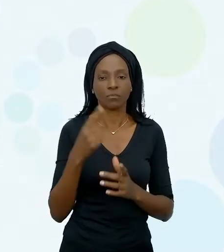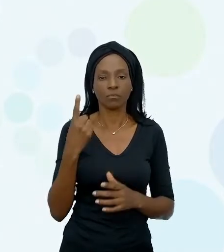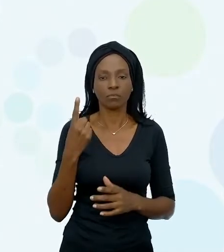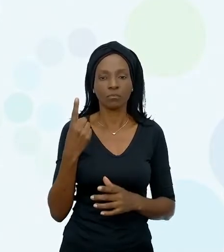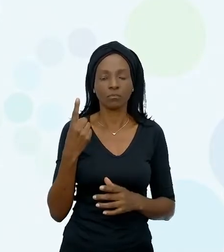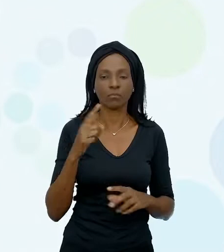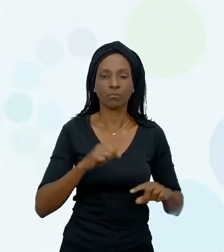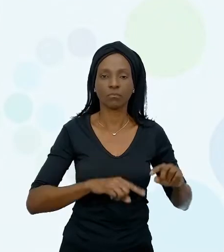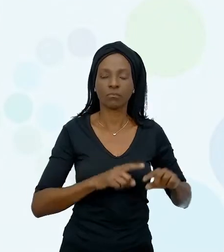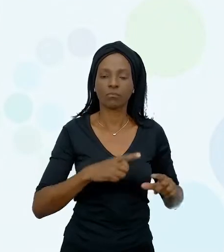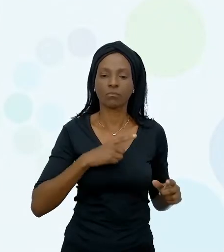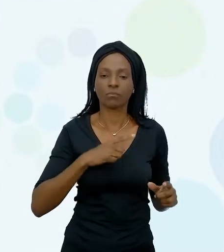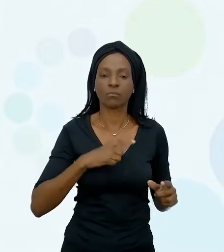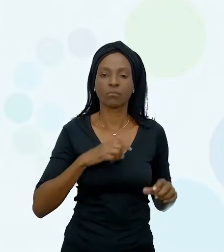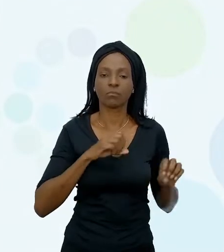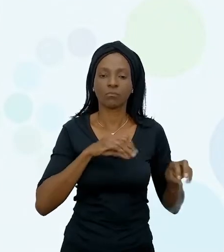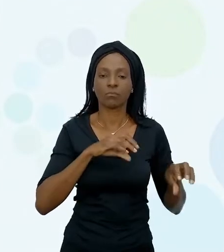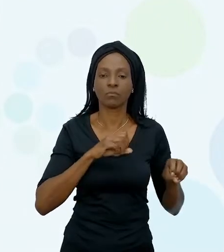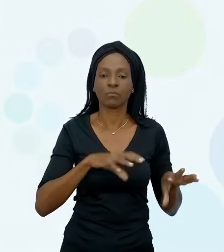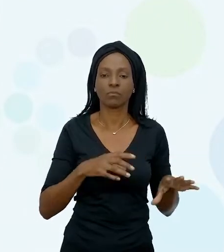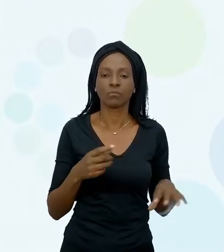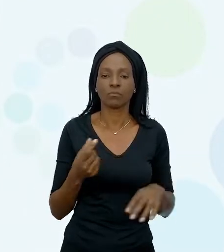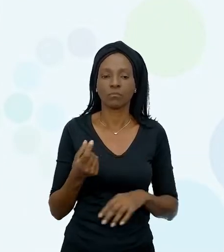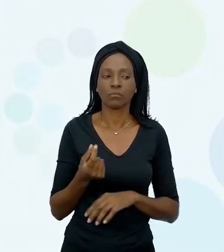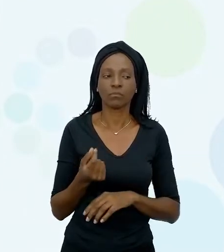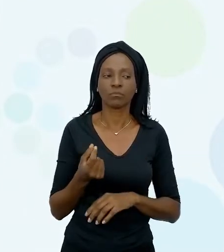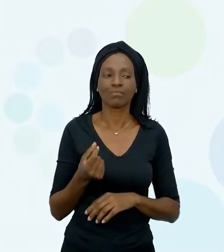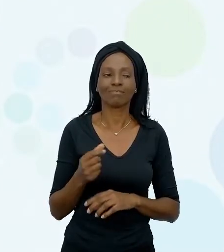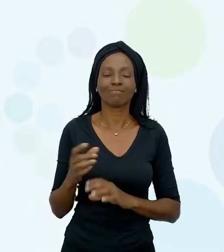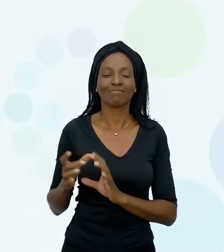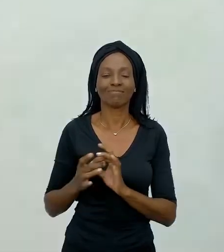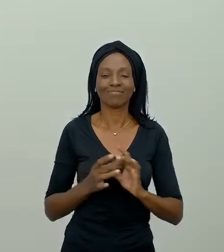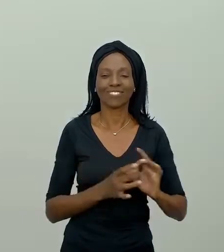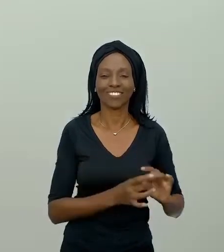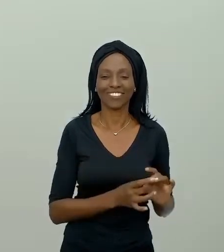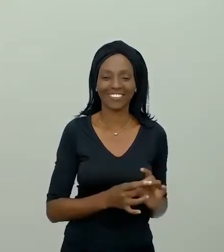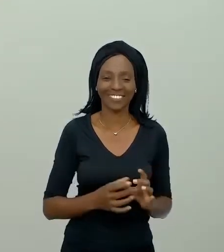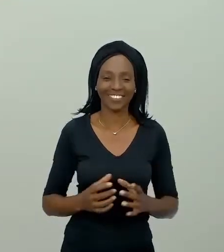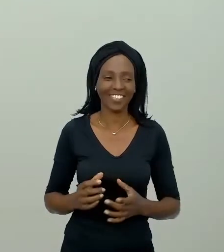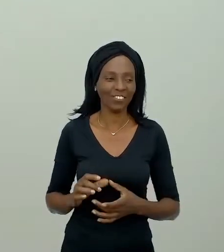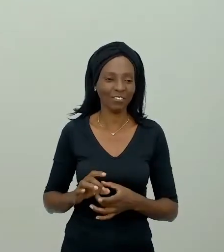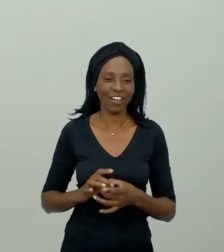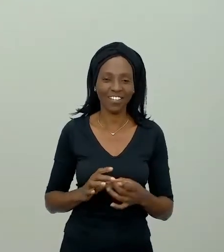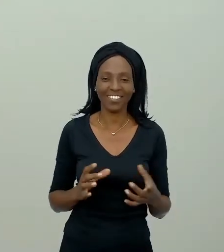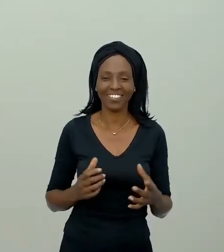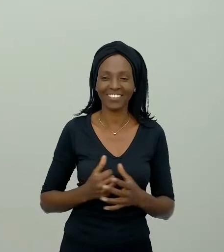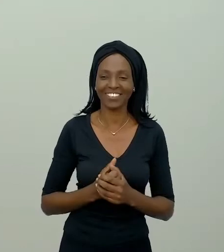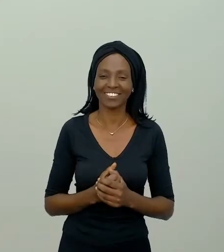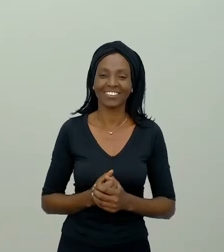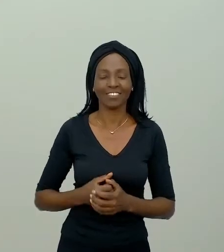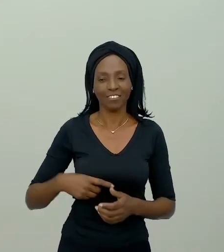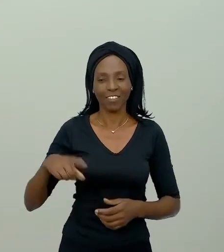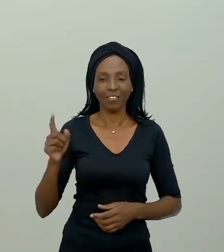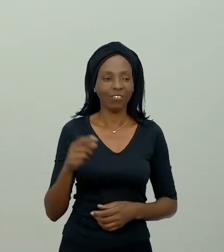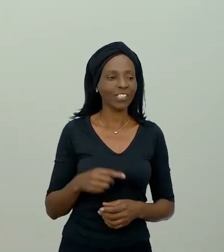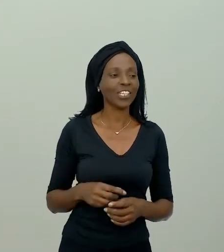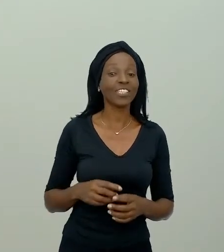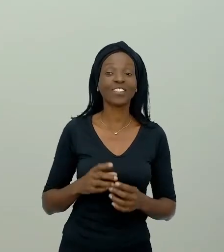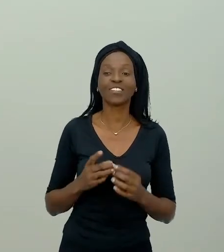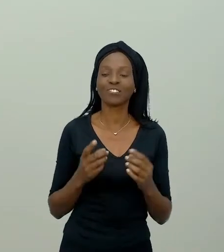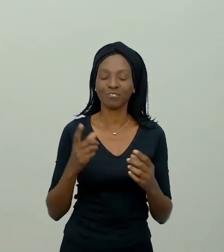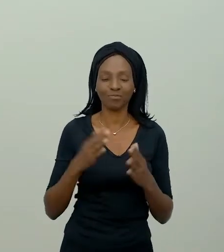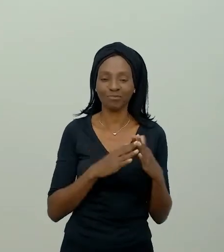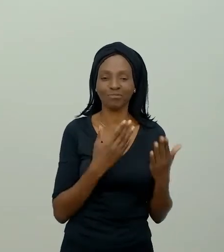nosso material é a Educação Financeira em Conexão. Vamos lá então para a nossa aula de hoje, nós